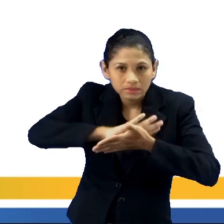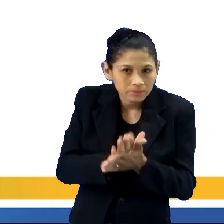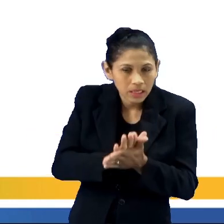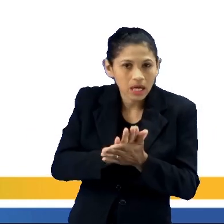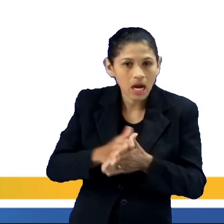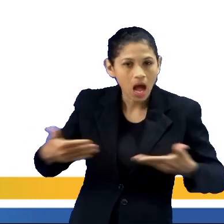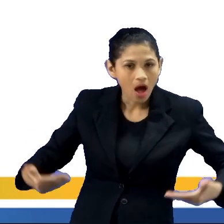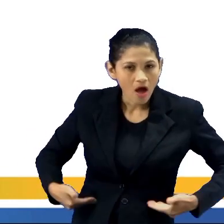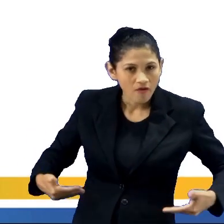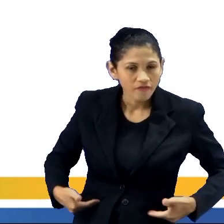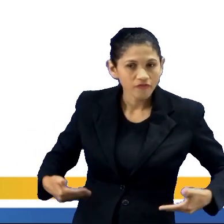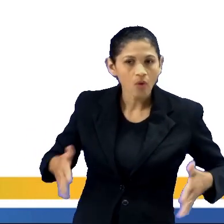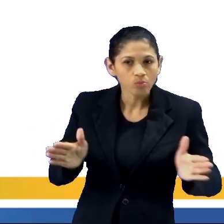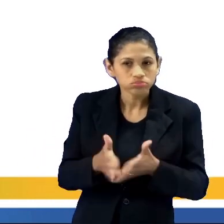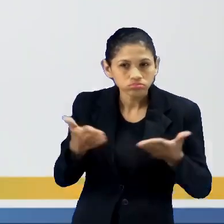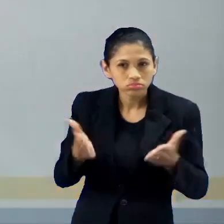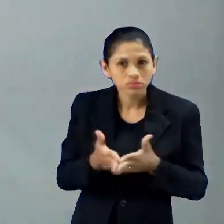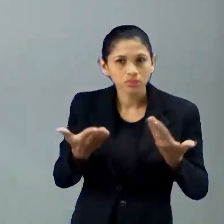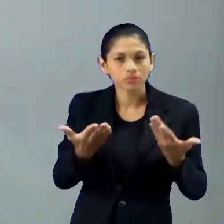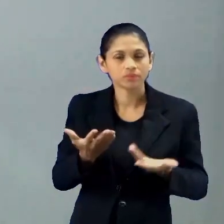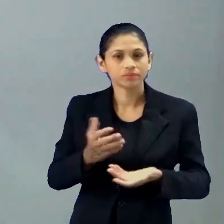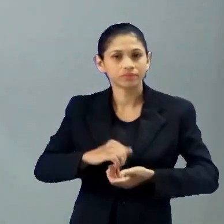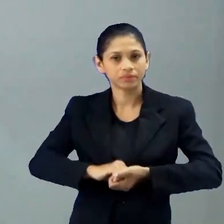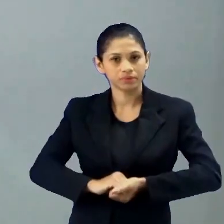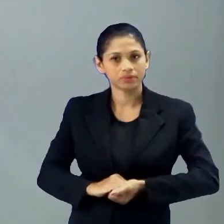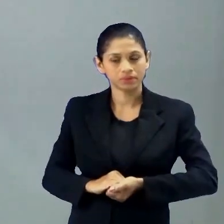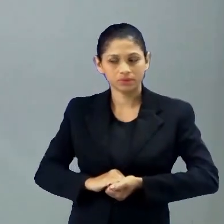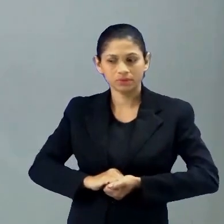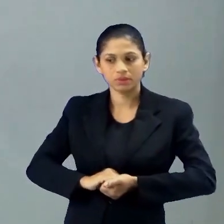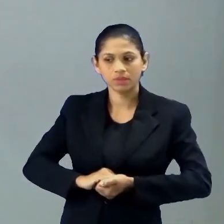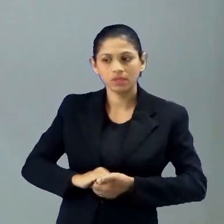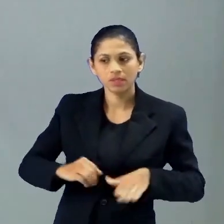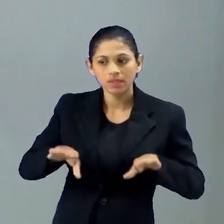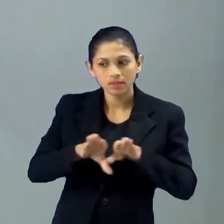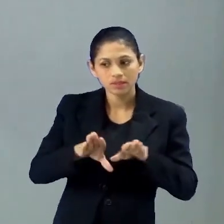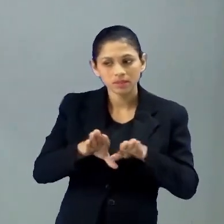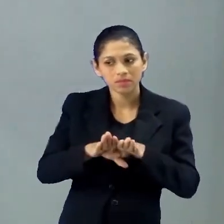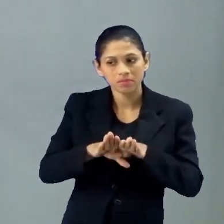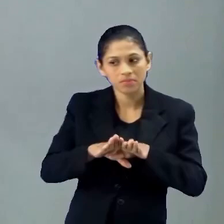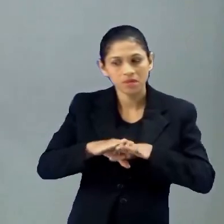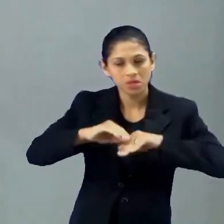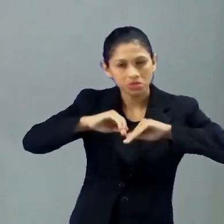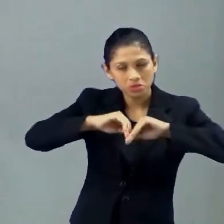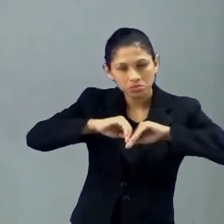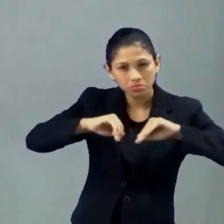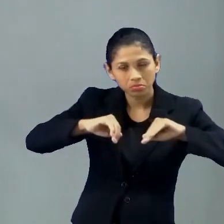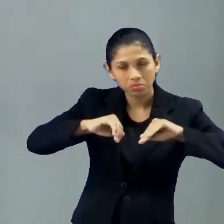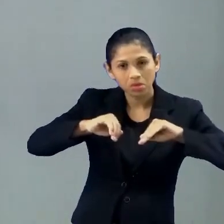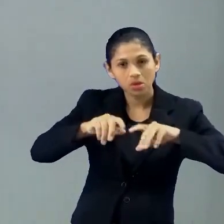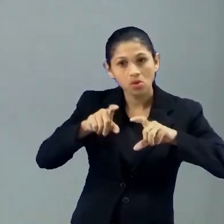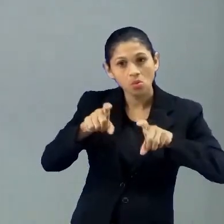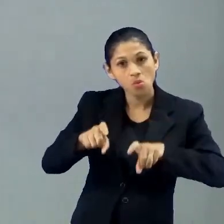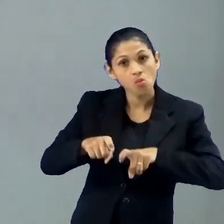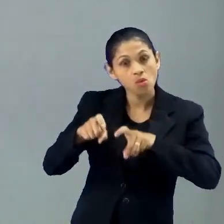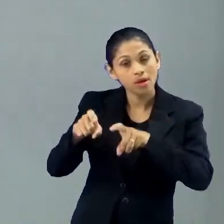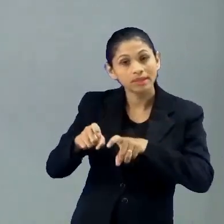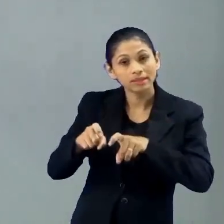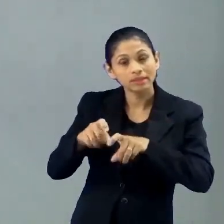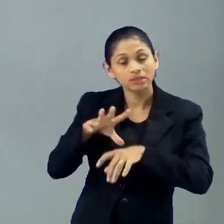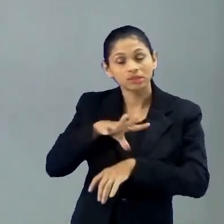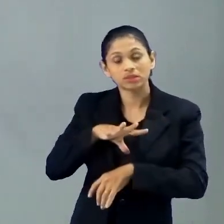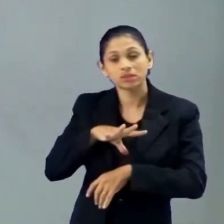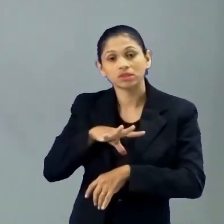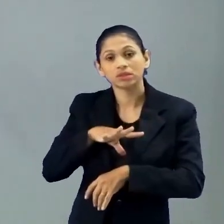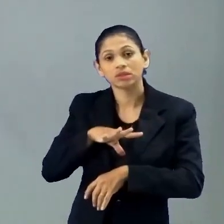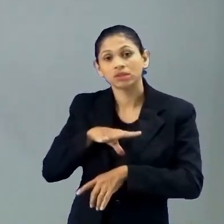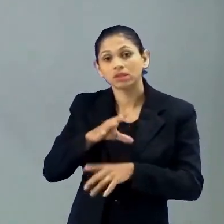rural. Então, se vocês prestarem atenção, a reforma agrária ela acaba contribuindo com a